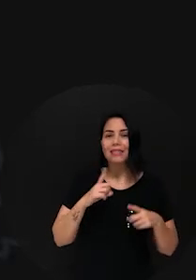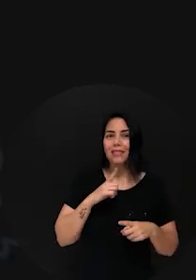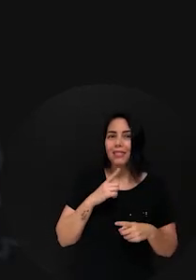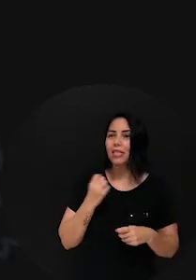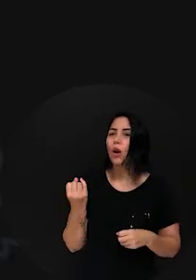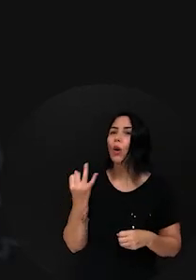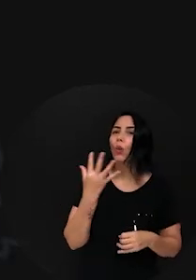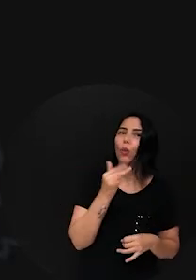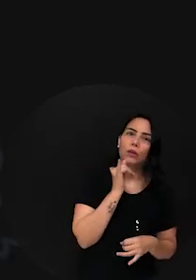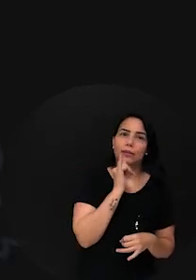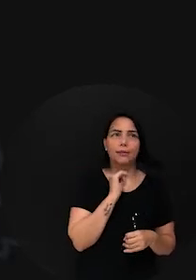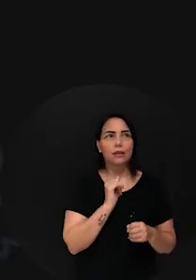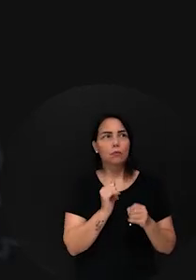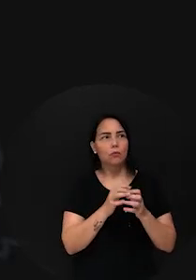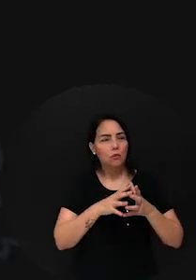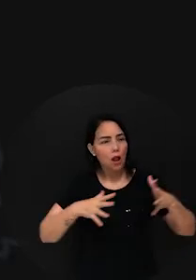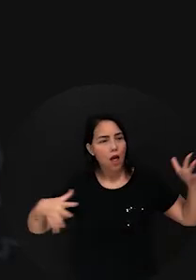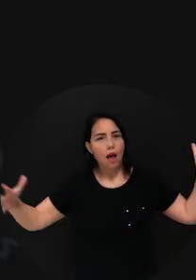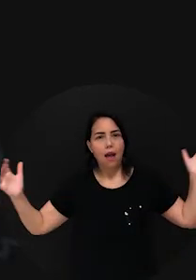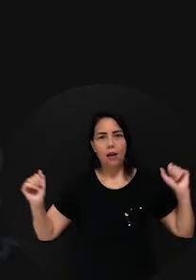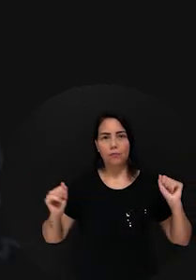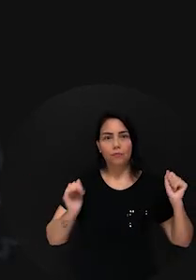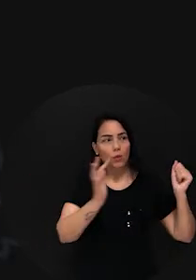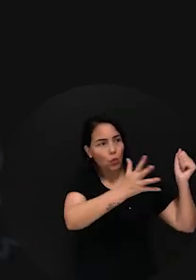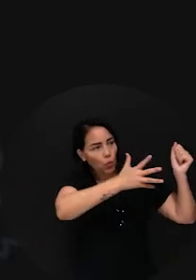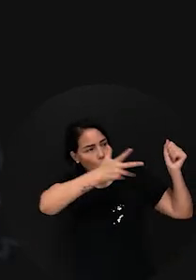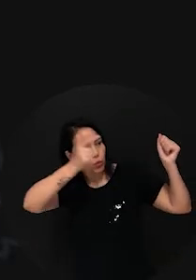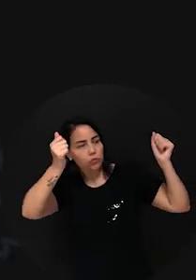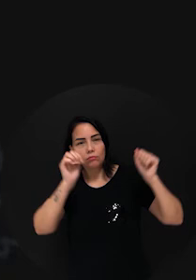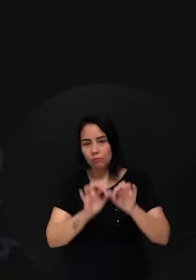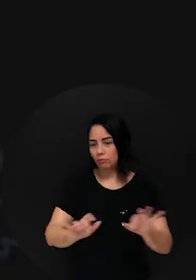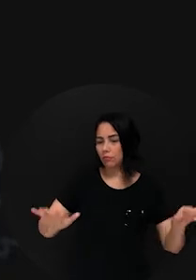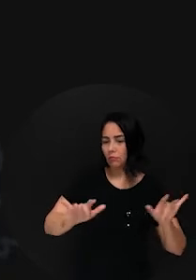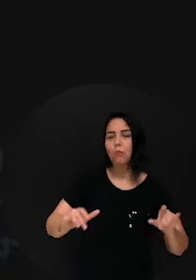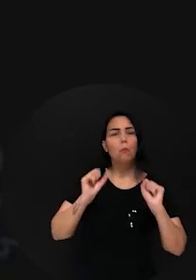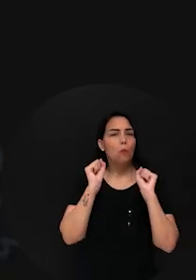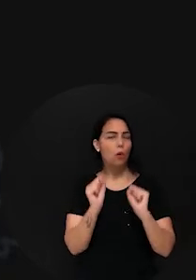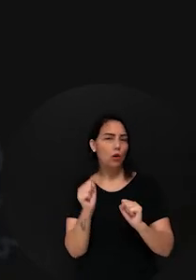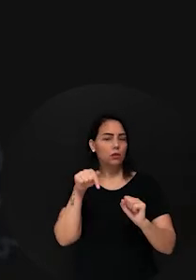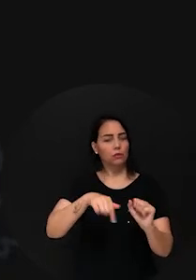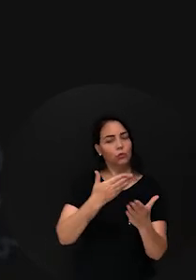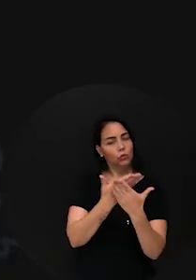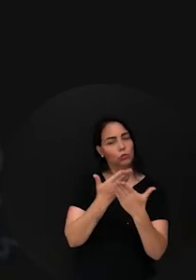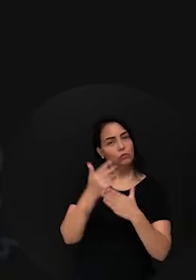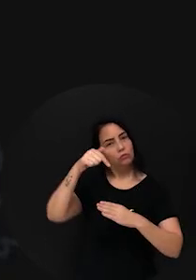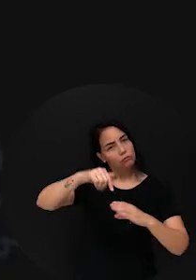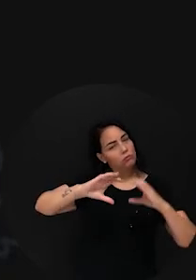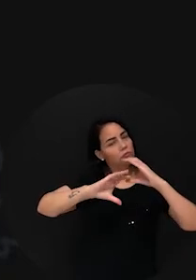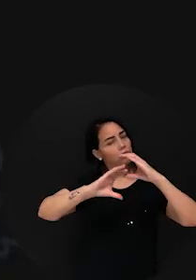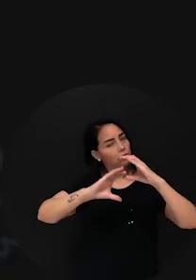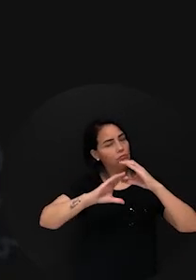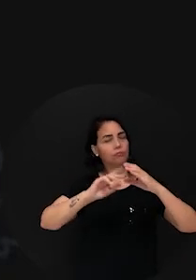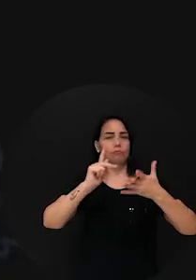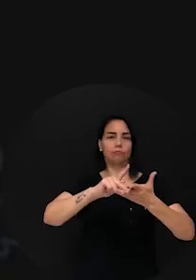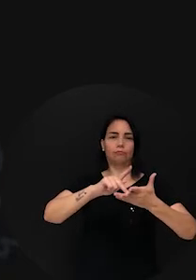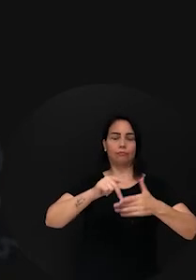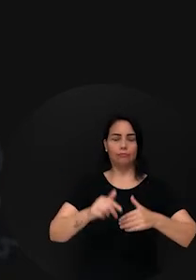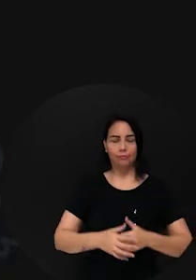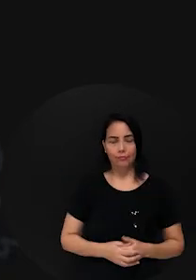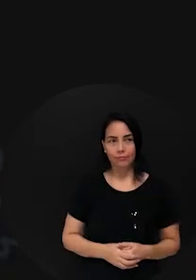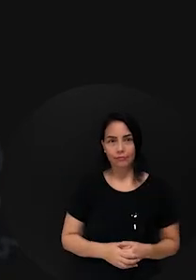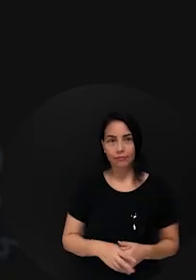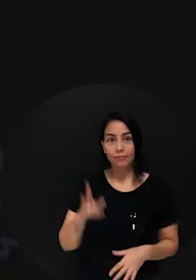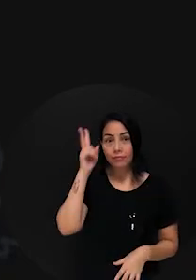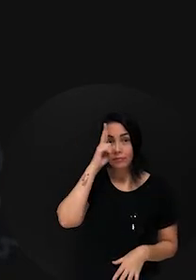né, muito grandes, como harpa, piano, que podem ser estudados lá na SCAR mesmo. E lembrando,